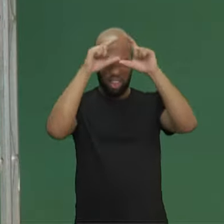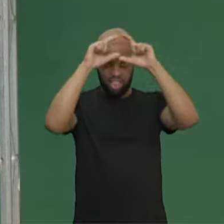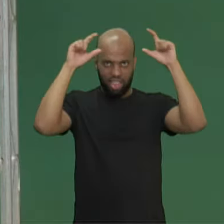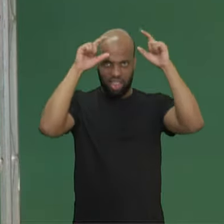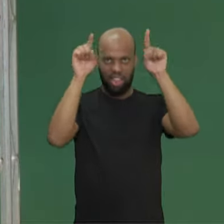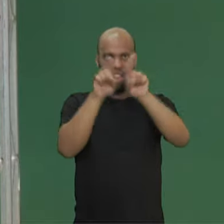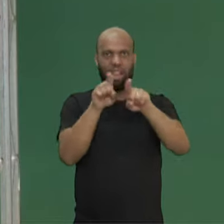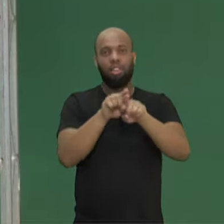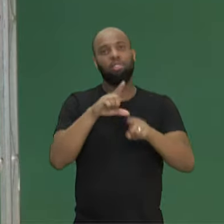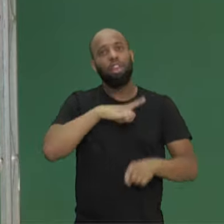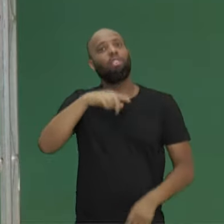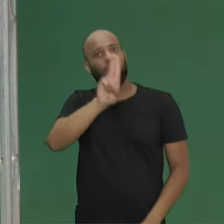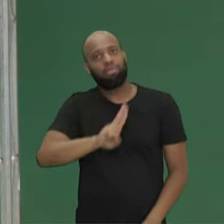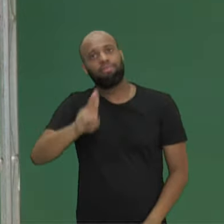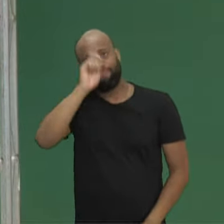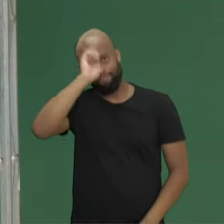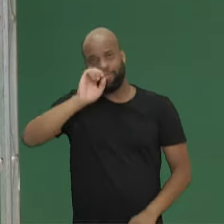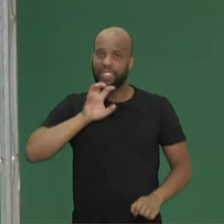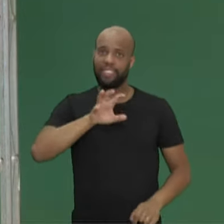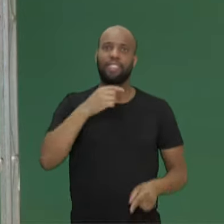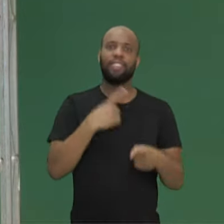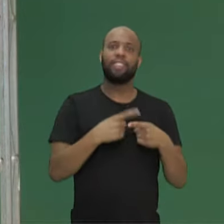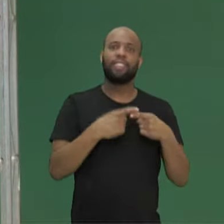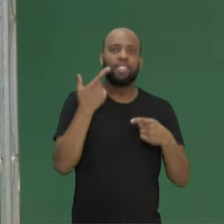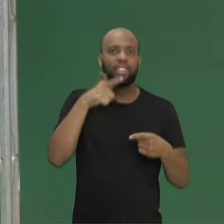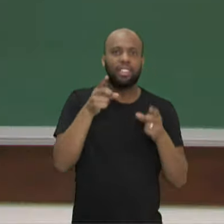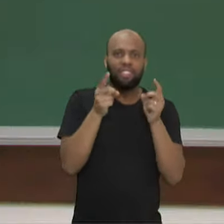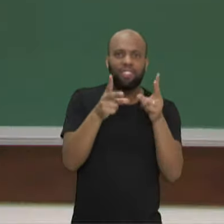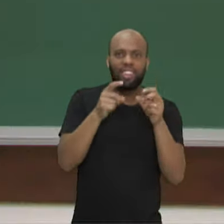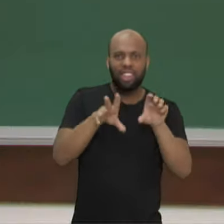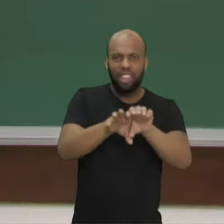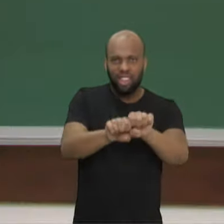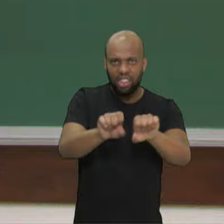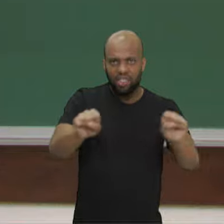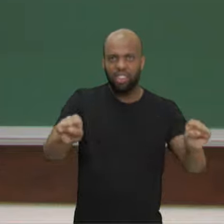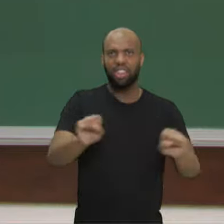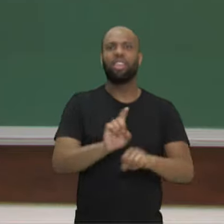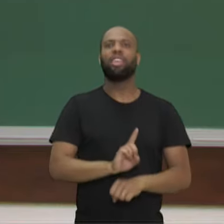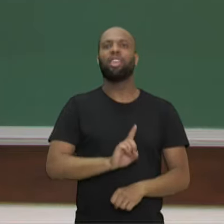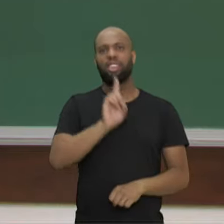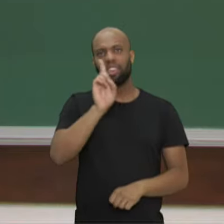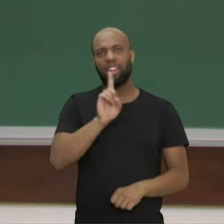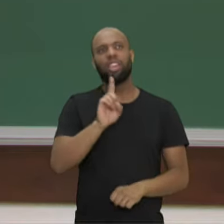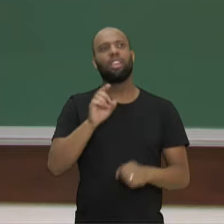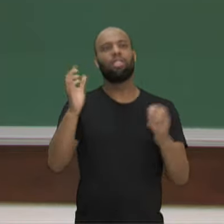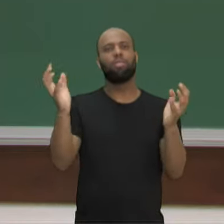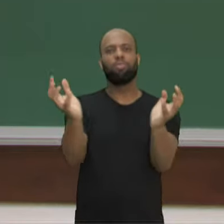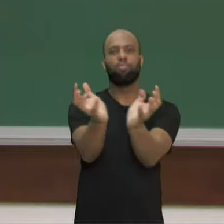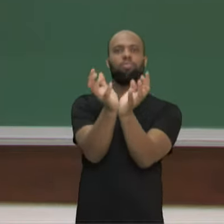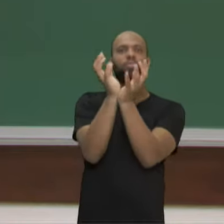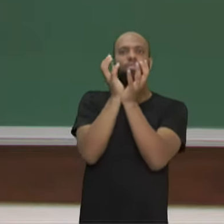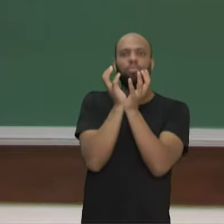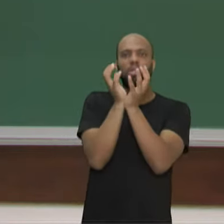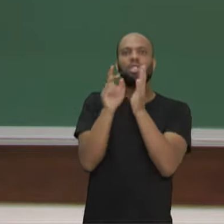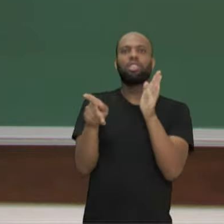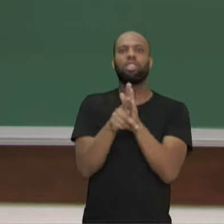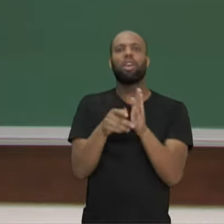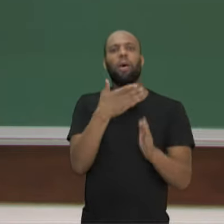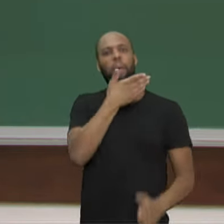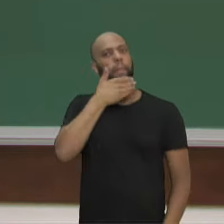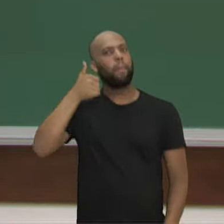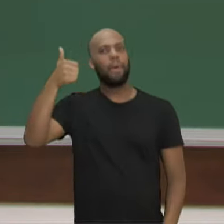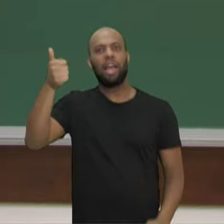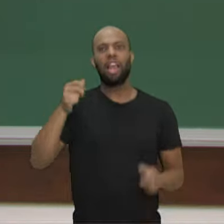ele tem que usar o boné dele para vender as linguiças Poink. Nessa cena aí, ó, ele ganhando o troféu de melhor